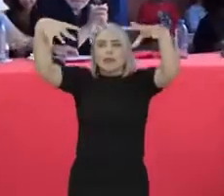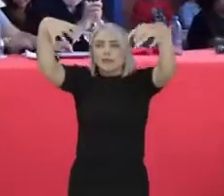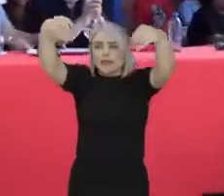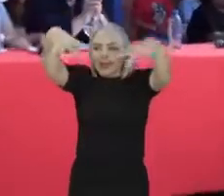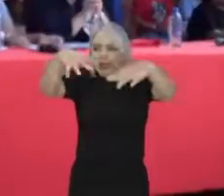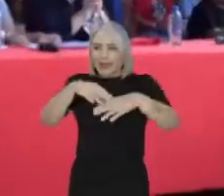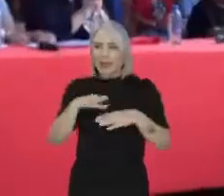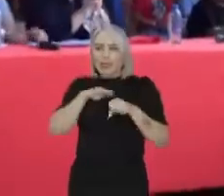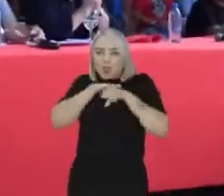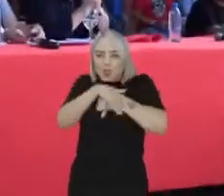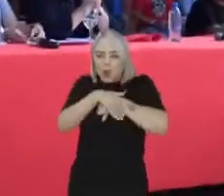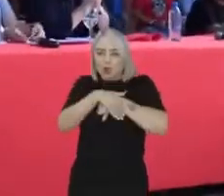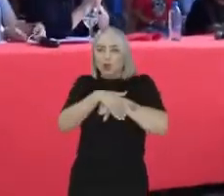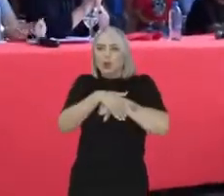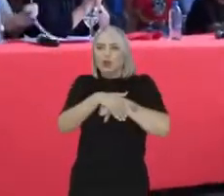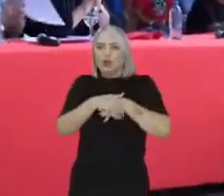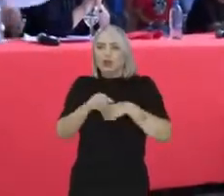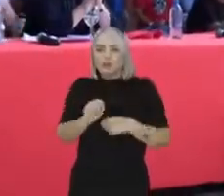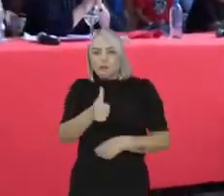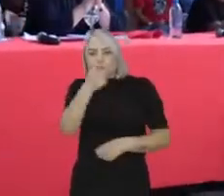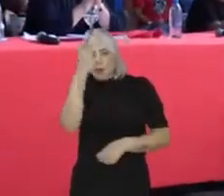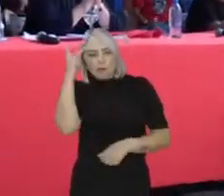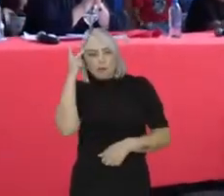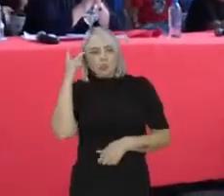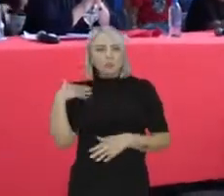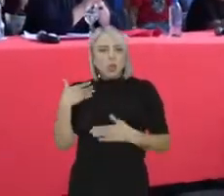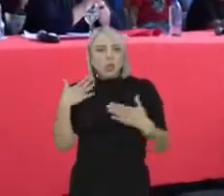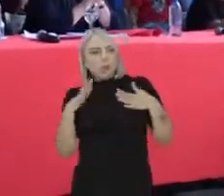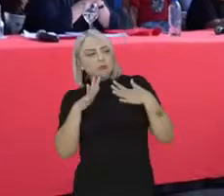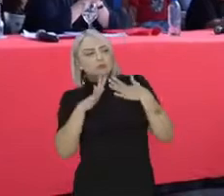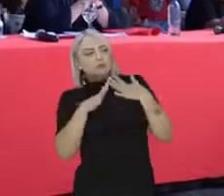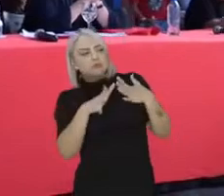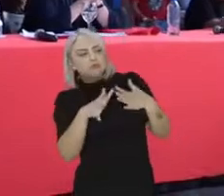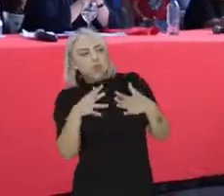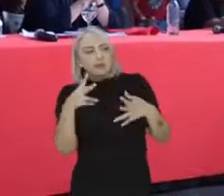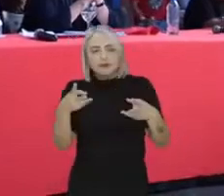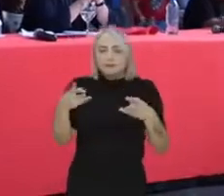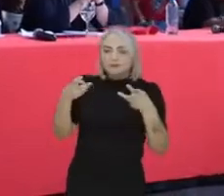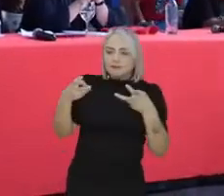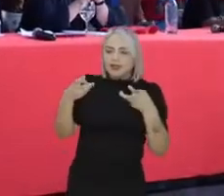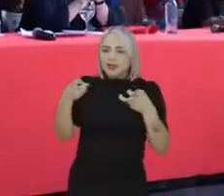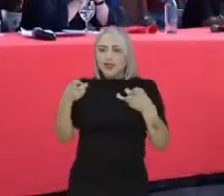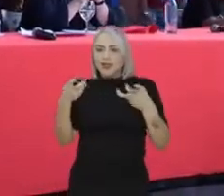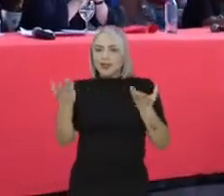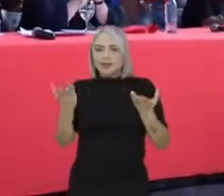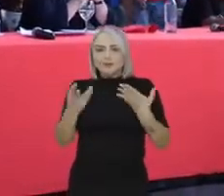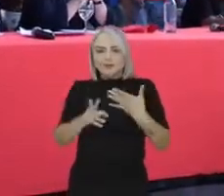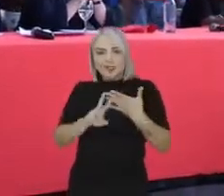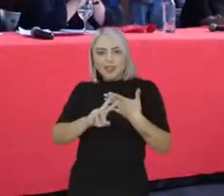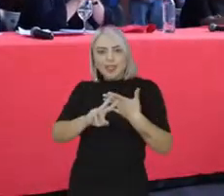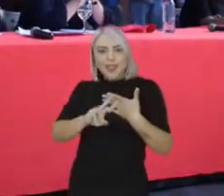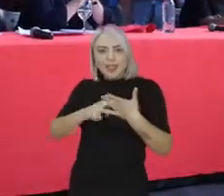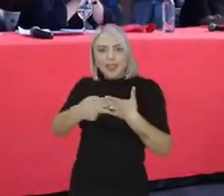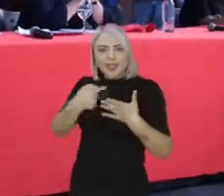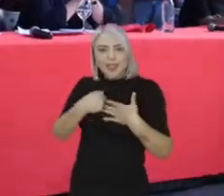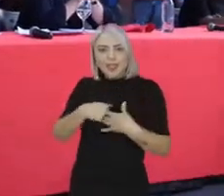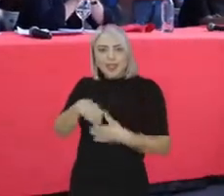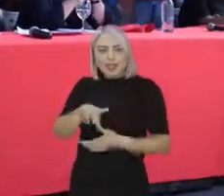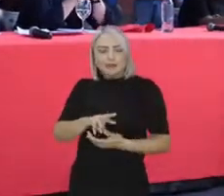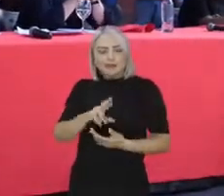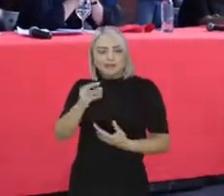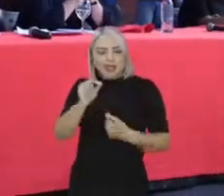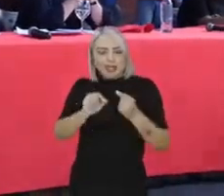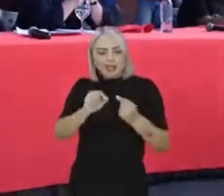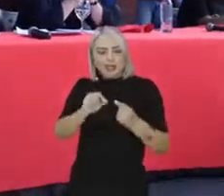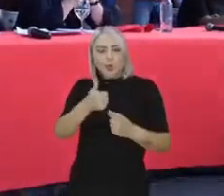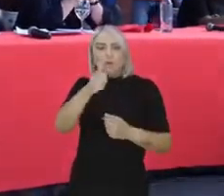Então tinha pouca gente na inauguração, mas a gente queria ver o reflexo daquilo. E a gente não veio no primeiro dia. A gente veio depois